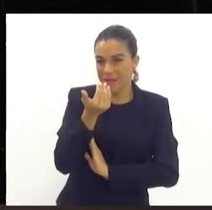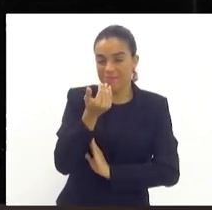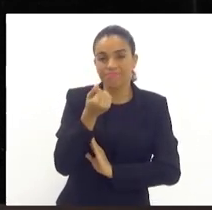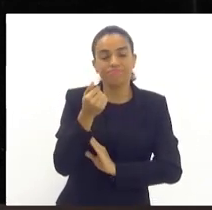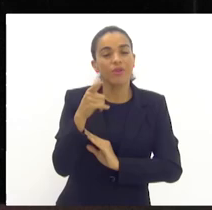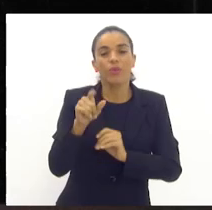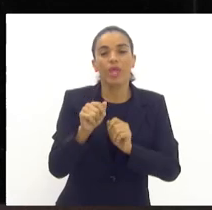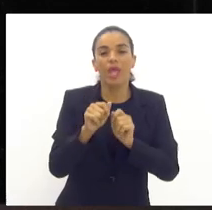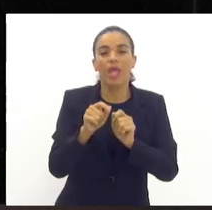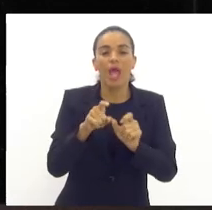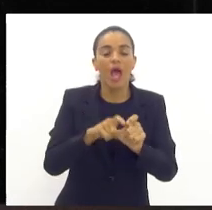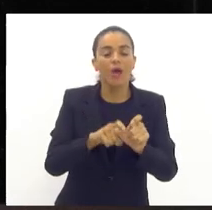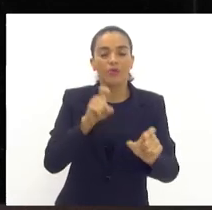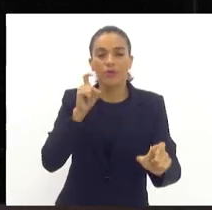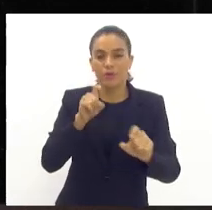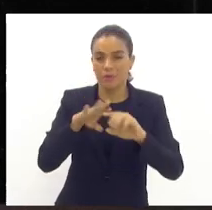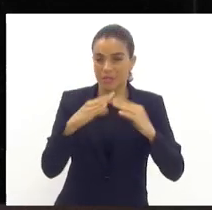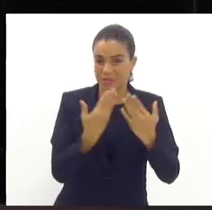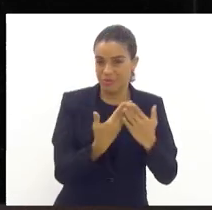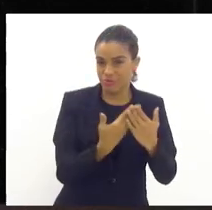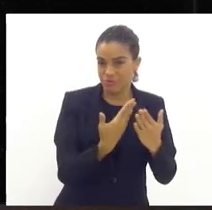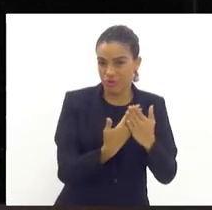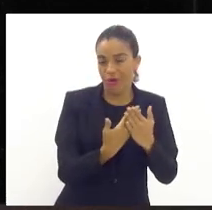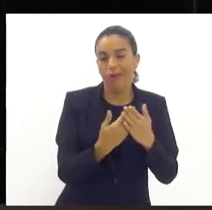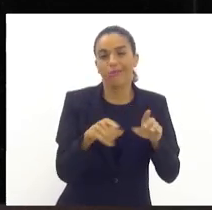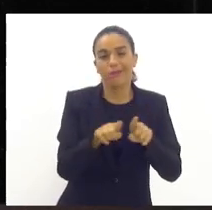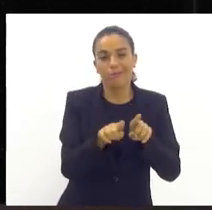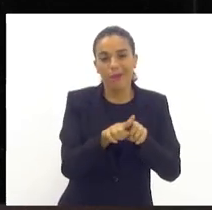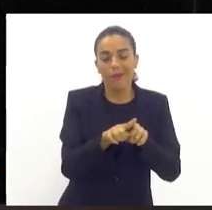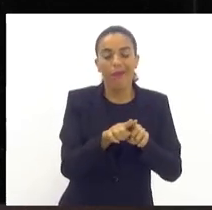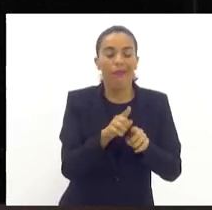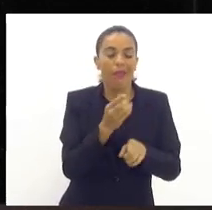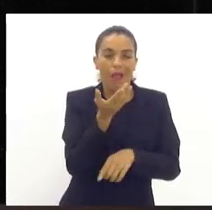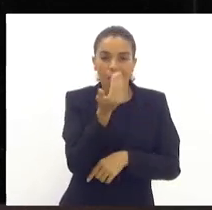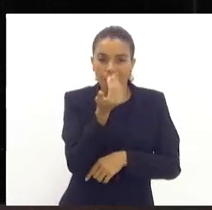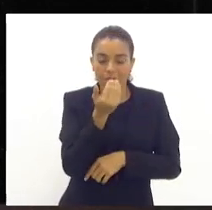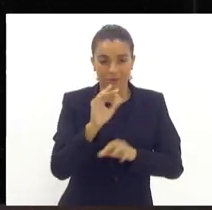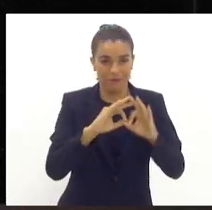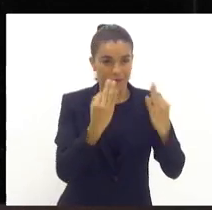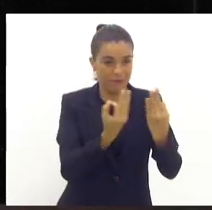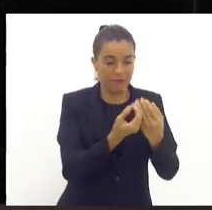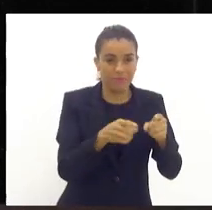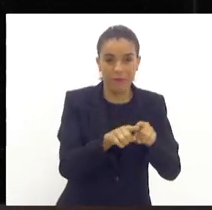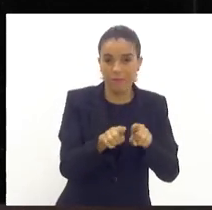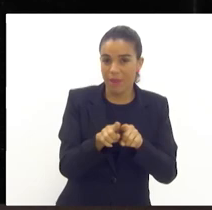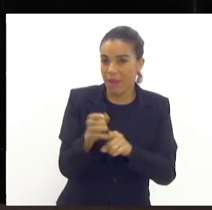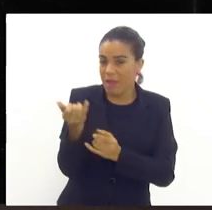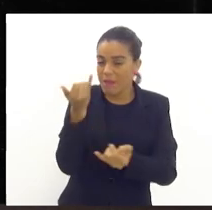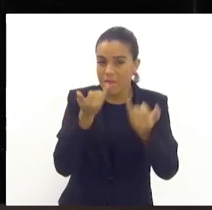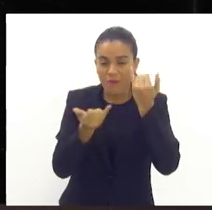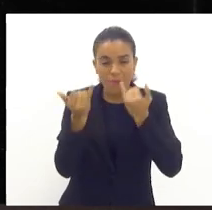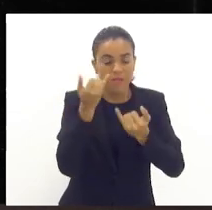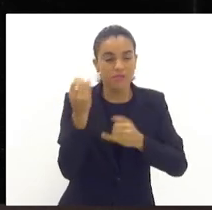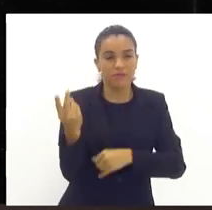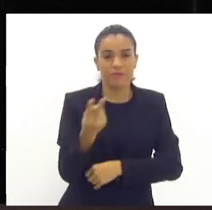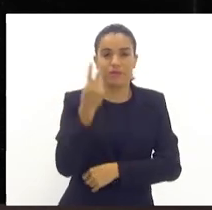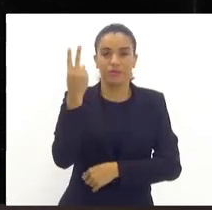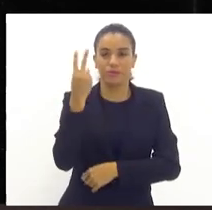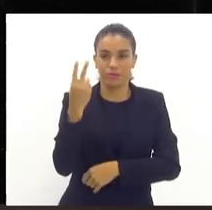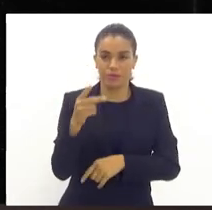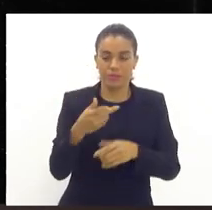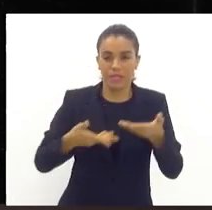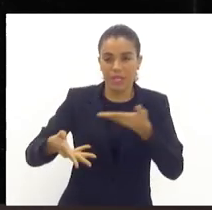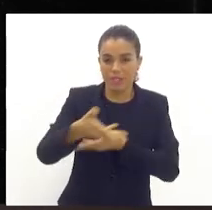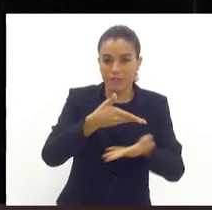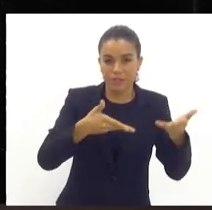amplia a autonomia nas escolas alimentares das famílias e é uma fonte de informação preciosa para combater as